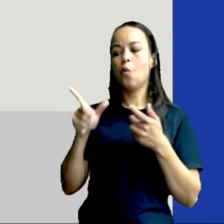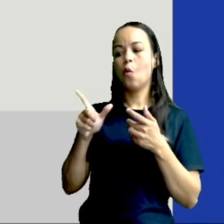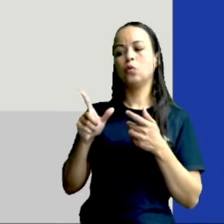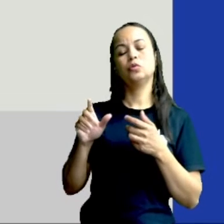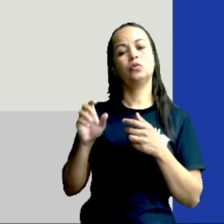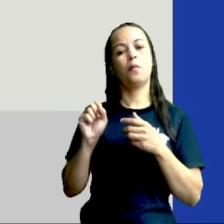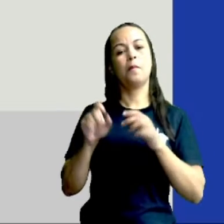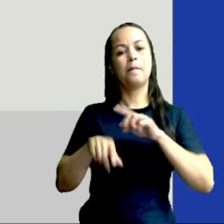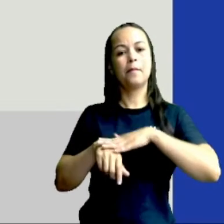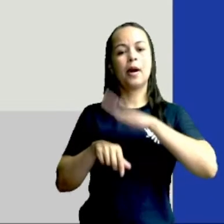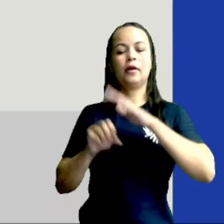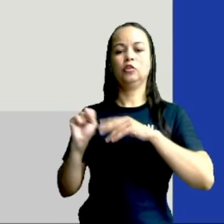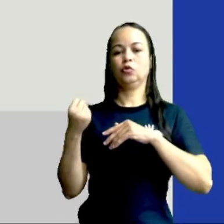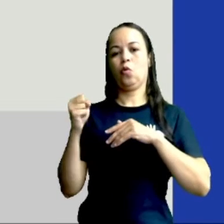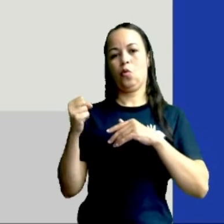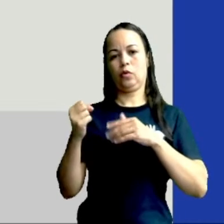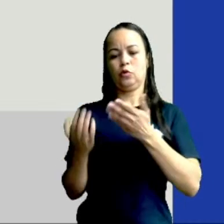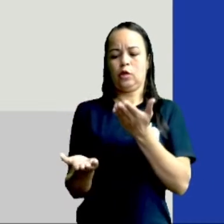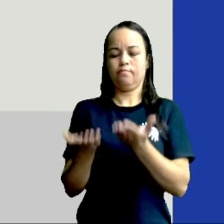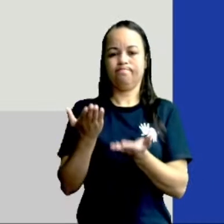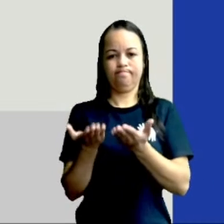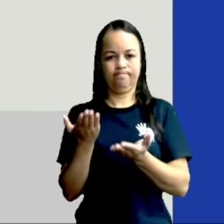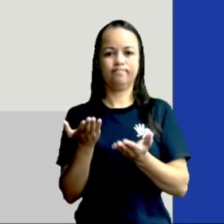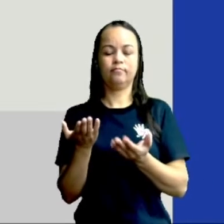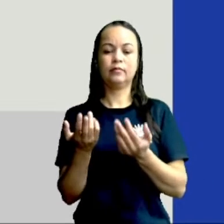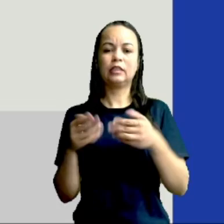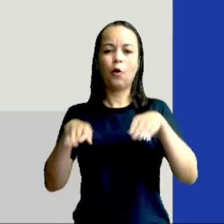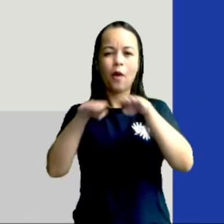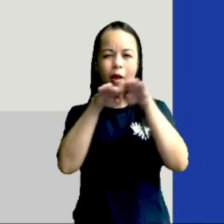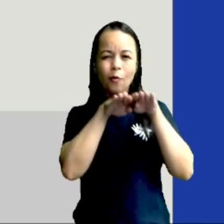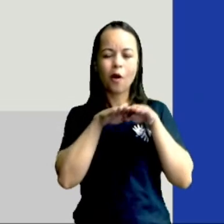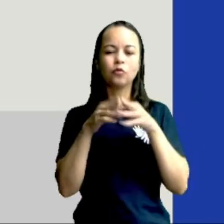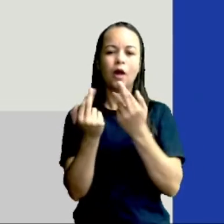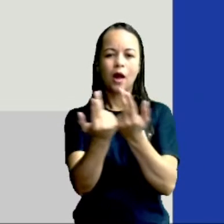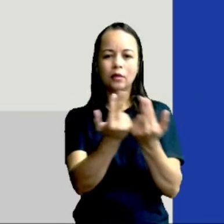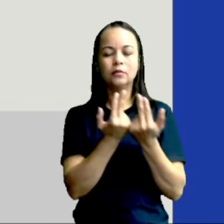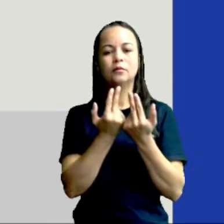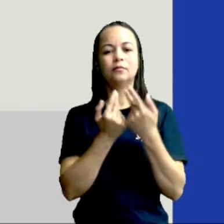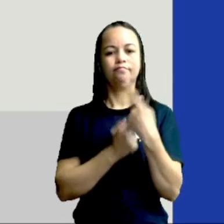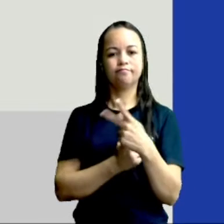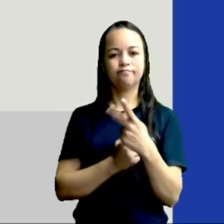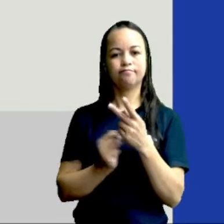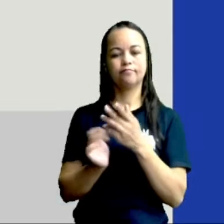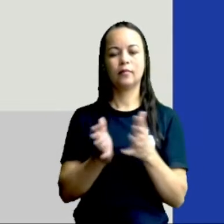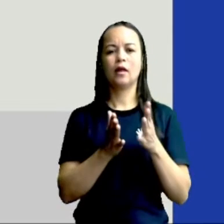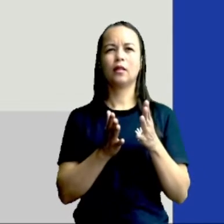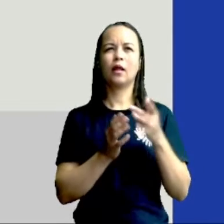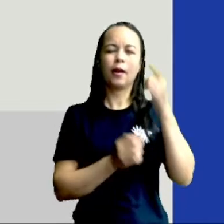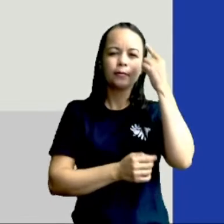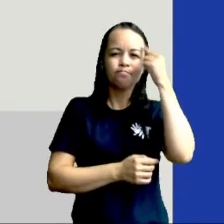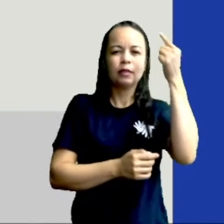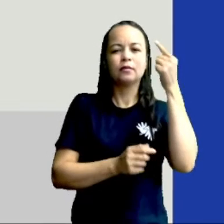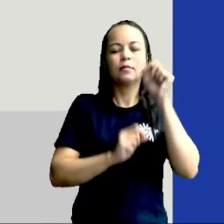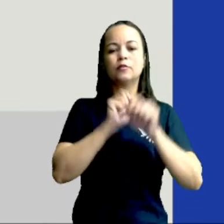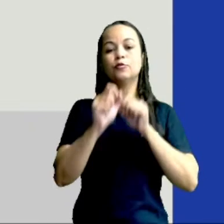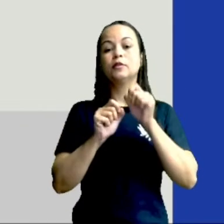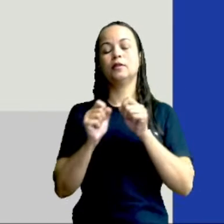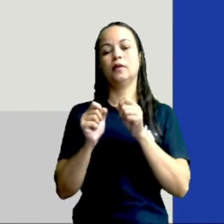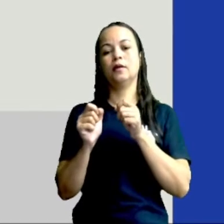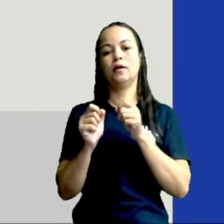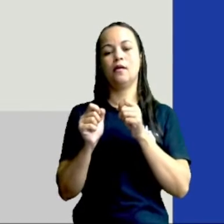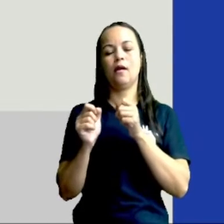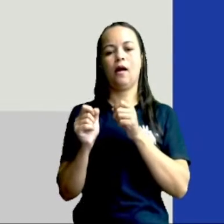e coloquei. E equilibrou, tá? Então, a igualdade aí na operação, ela dá essa noção de que,